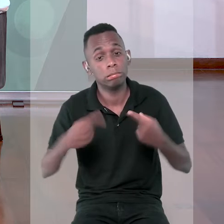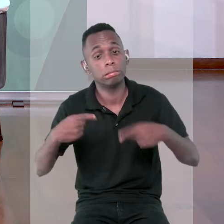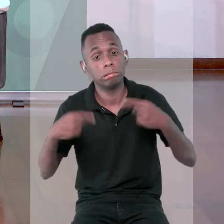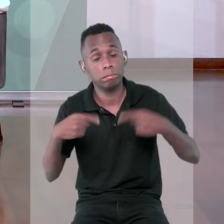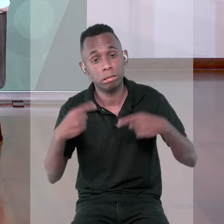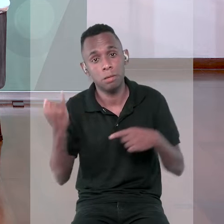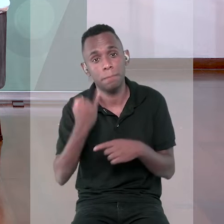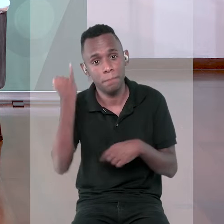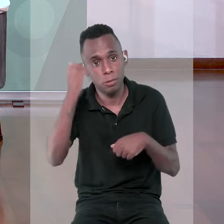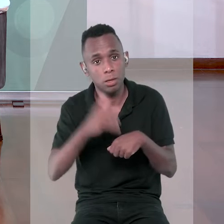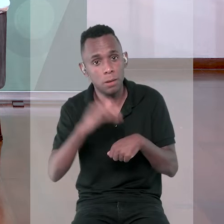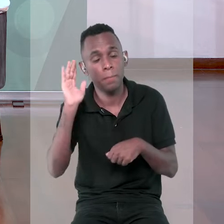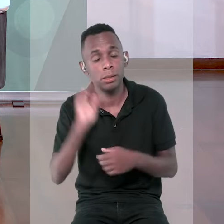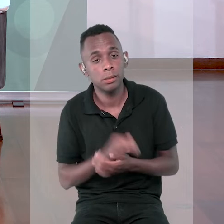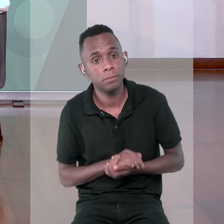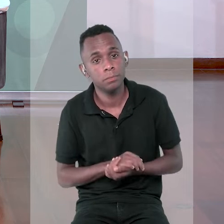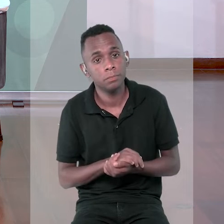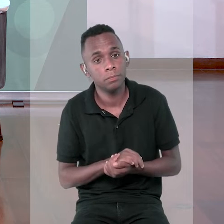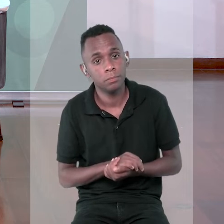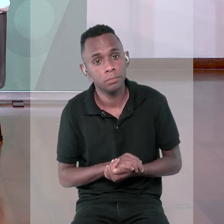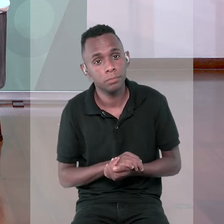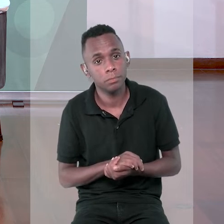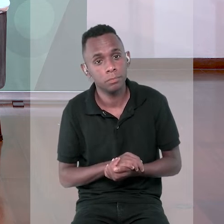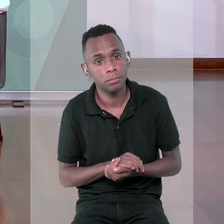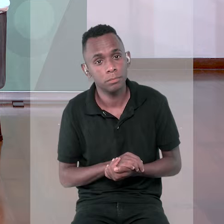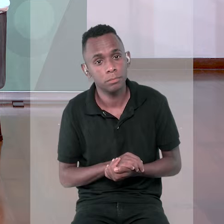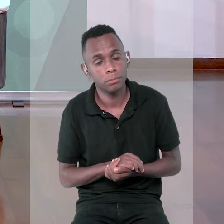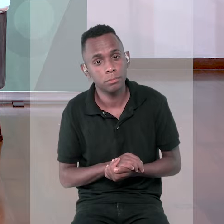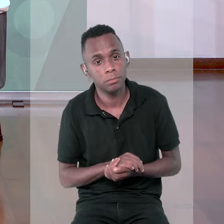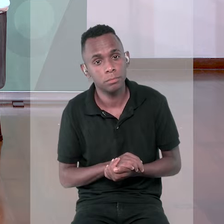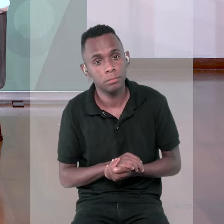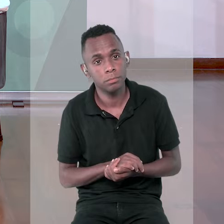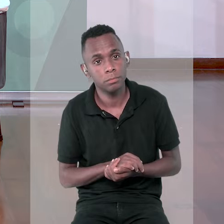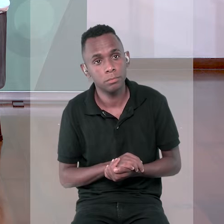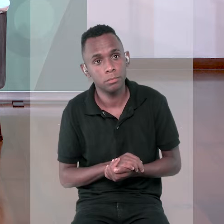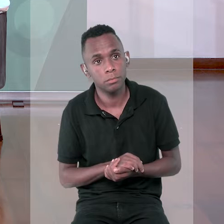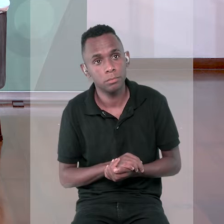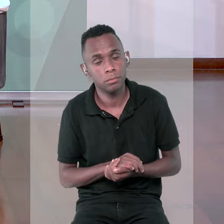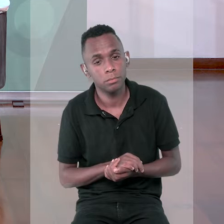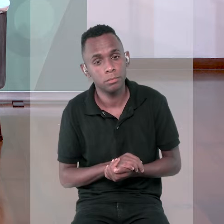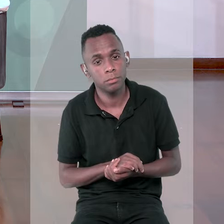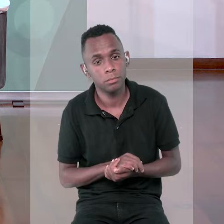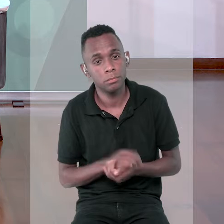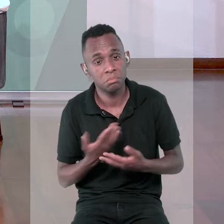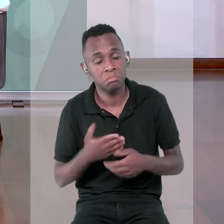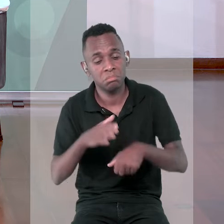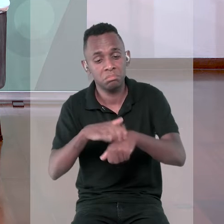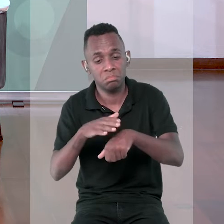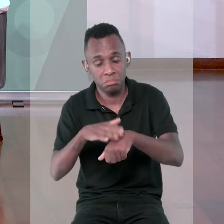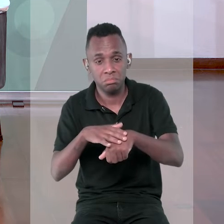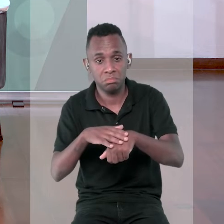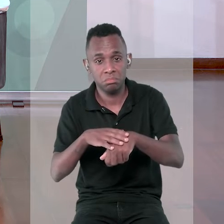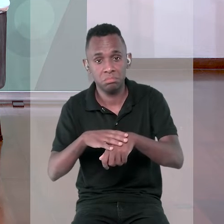mais importante da Santa Inquisição, e ela foi acusada,